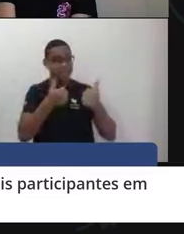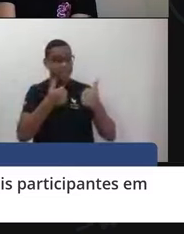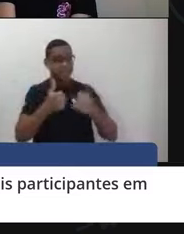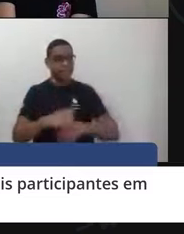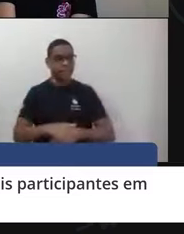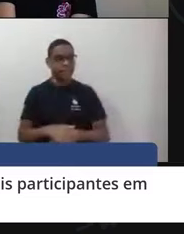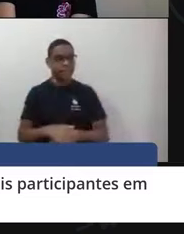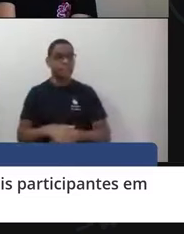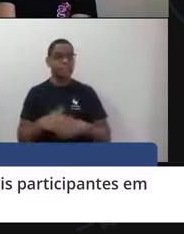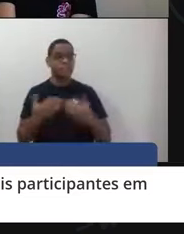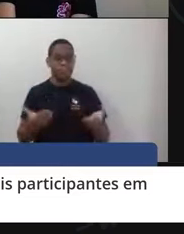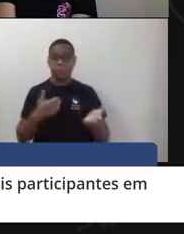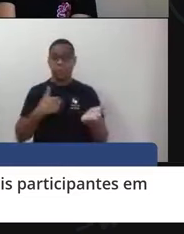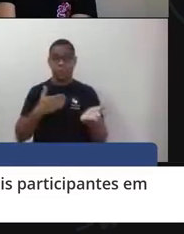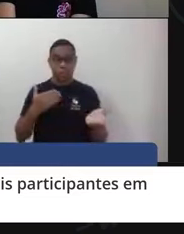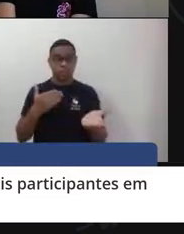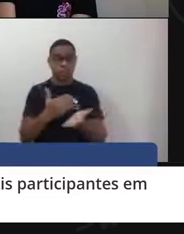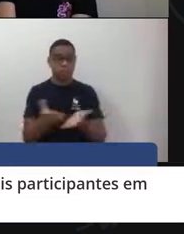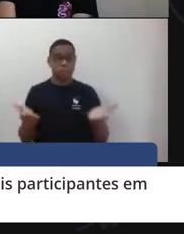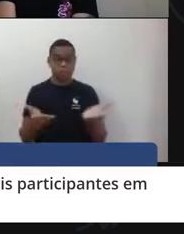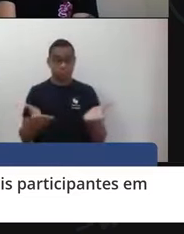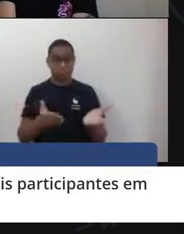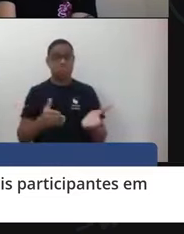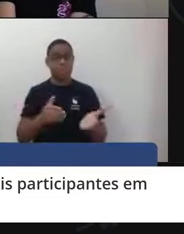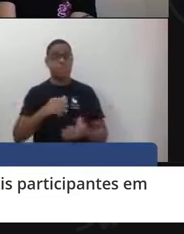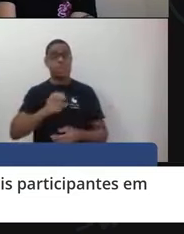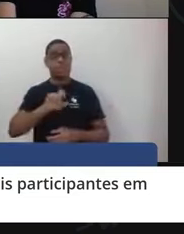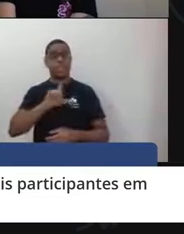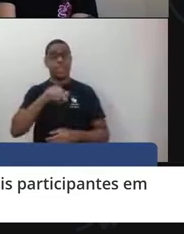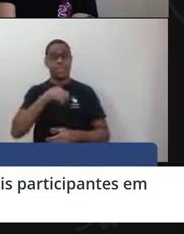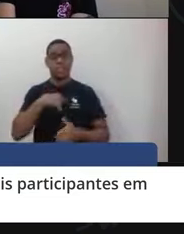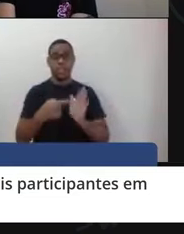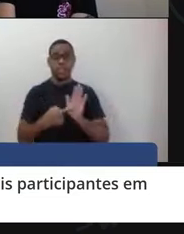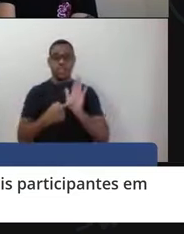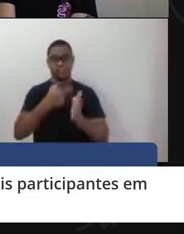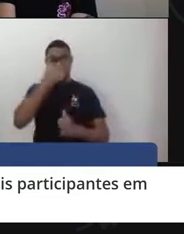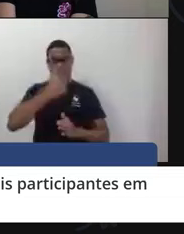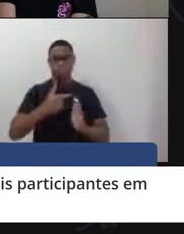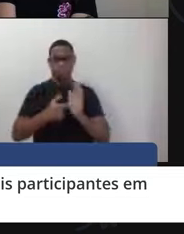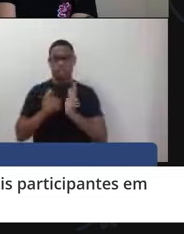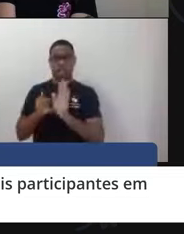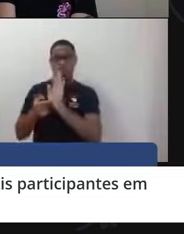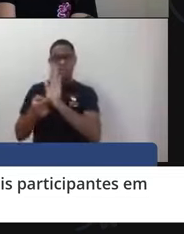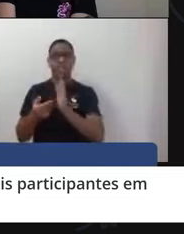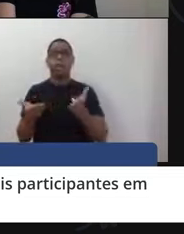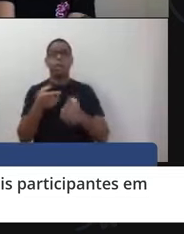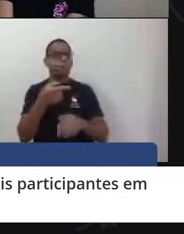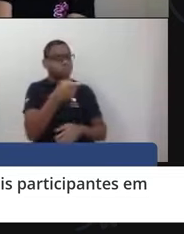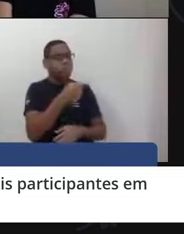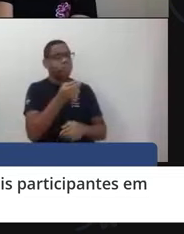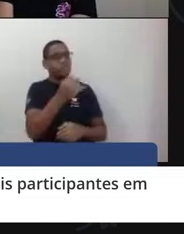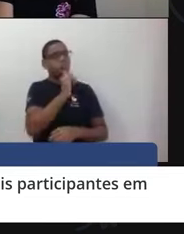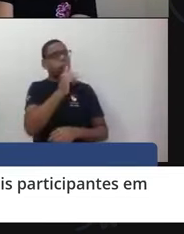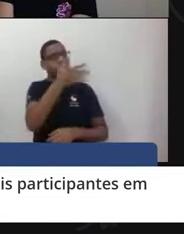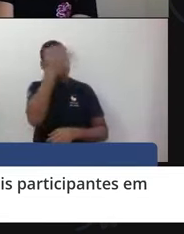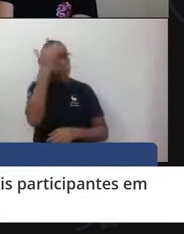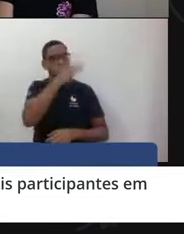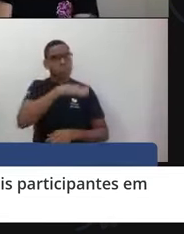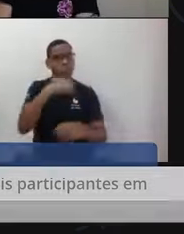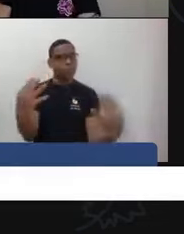Bom, nós estamos começando aqui, Jassonita. A Eliane já se apresentou. Eu queria que você contasse para o povo que está nos